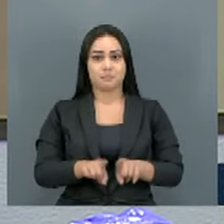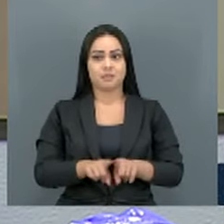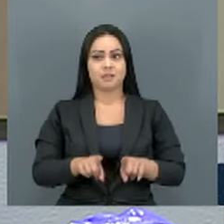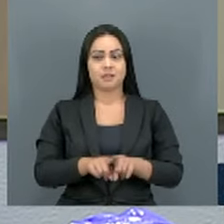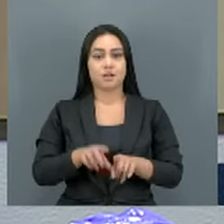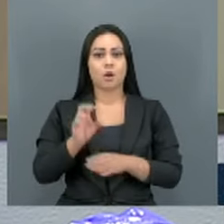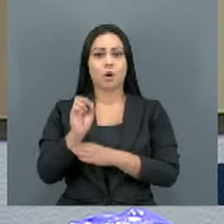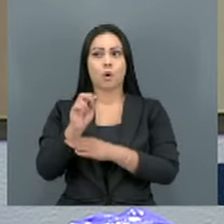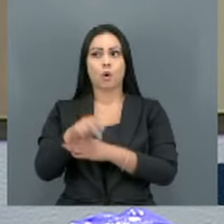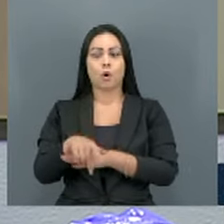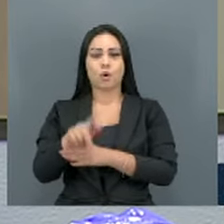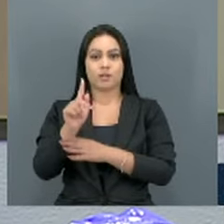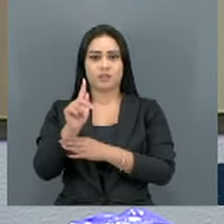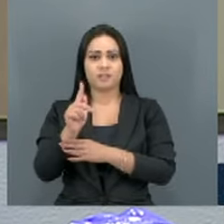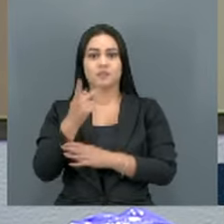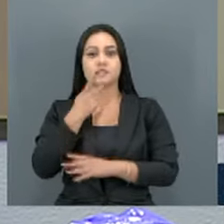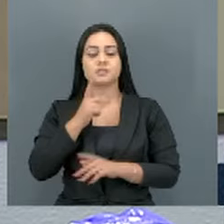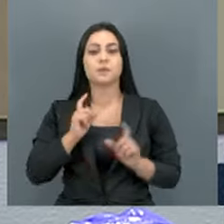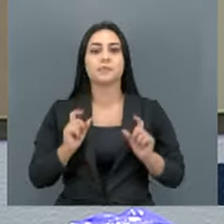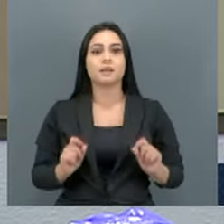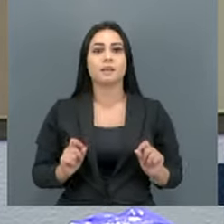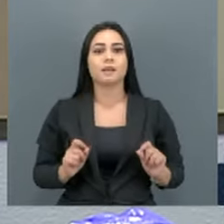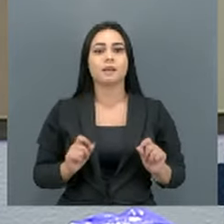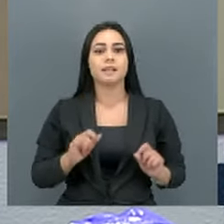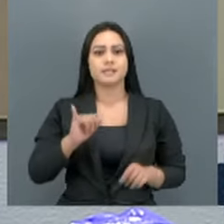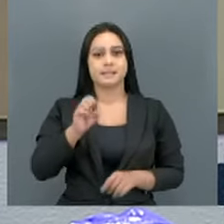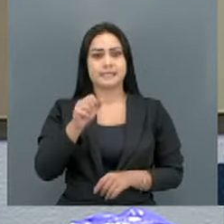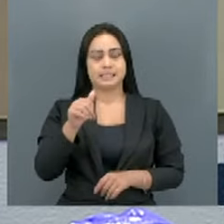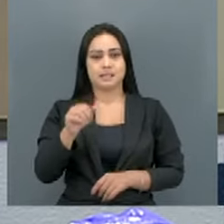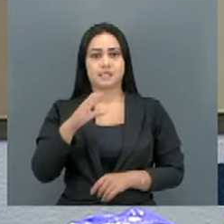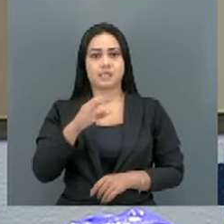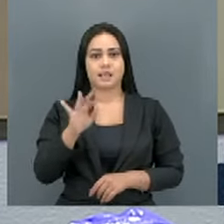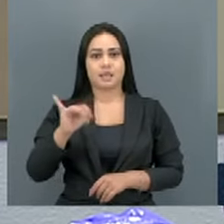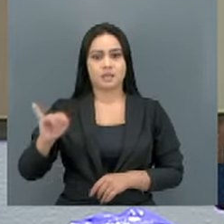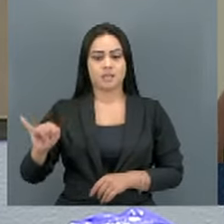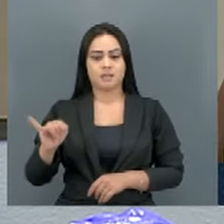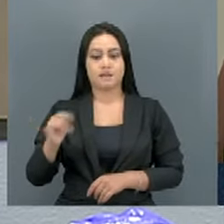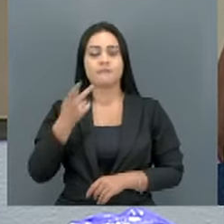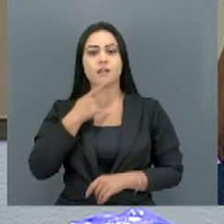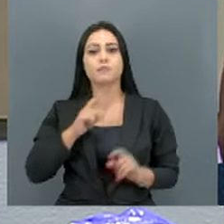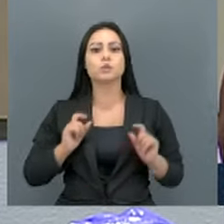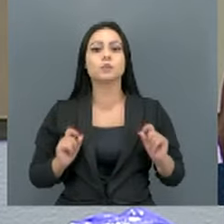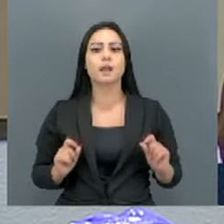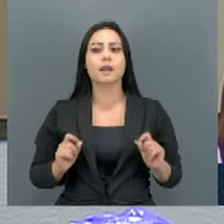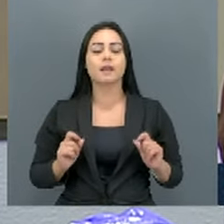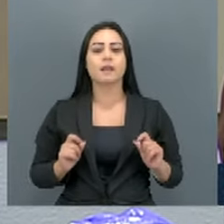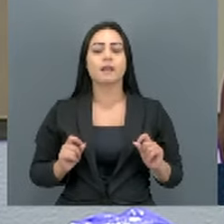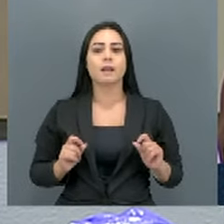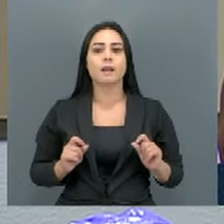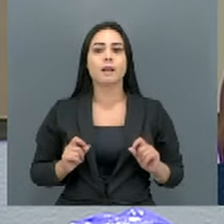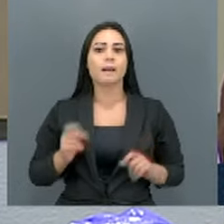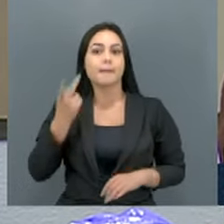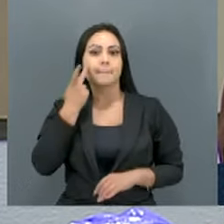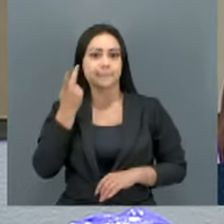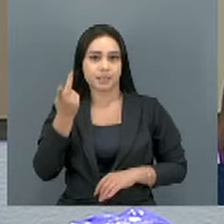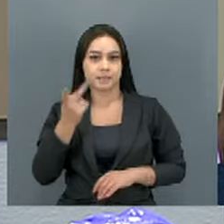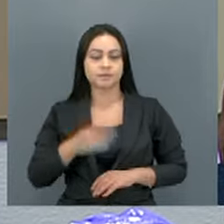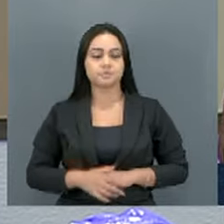ONG, dizem, a ISA, CTI, falaram para a...